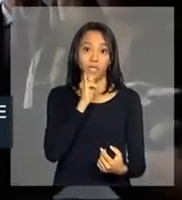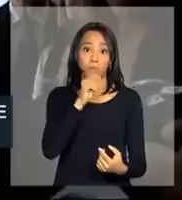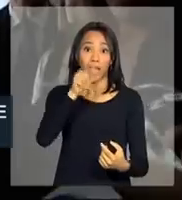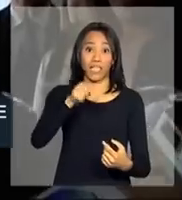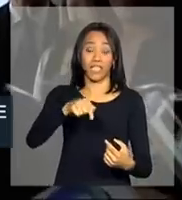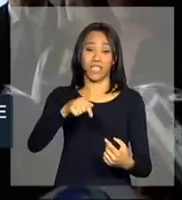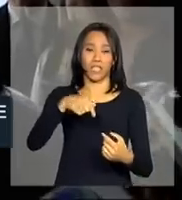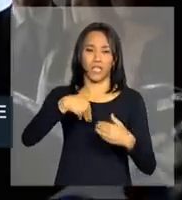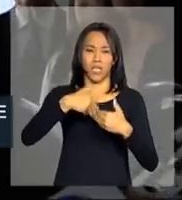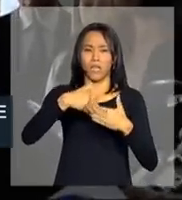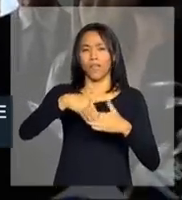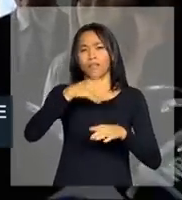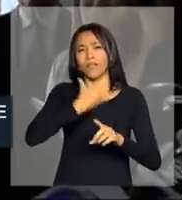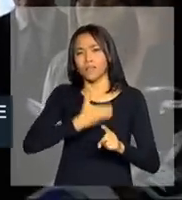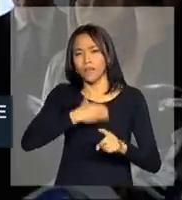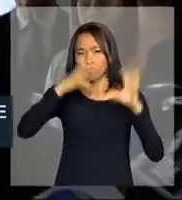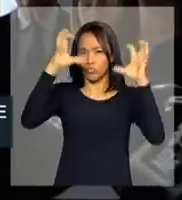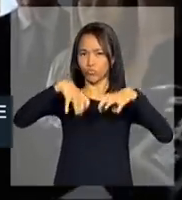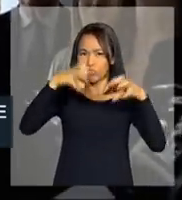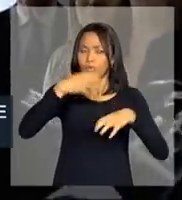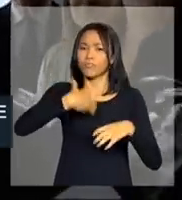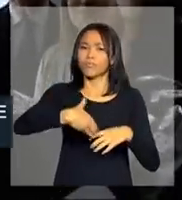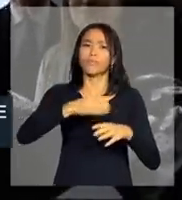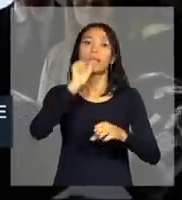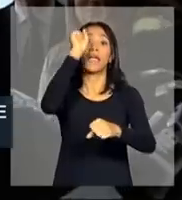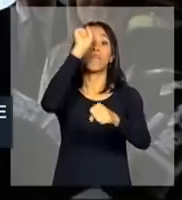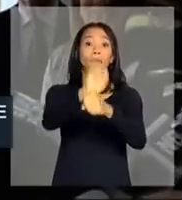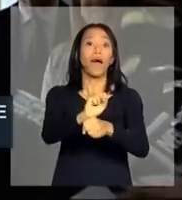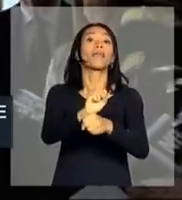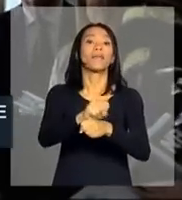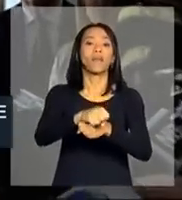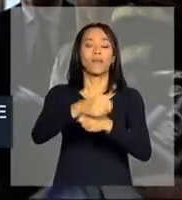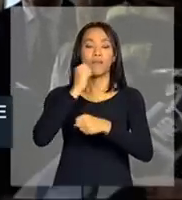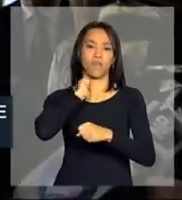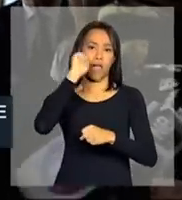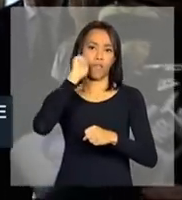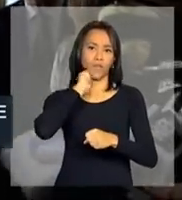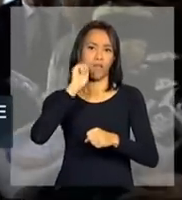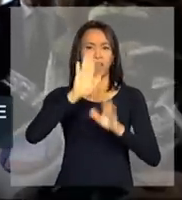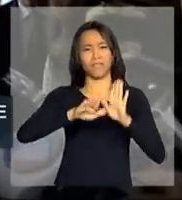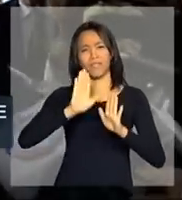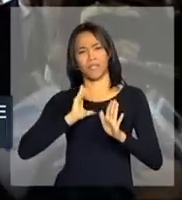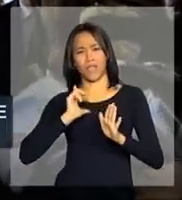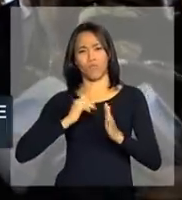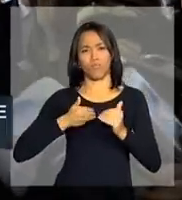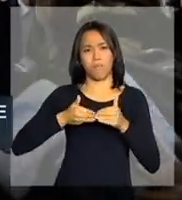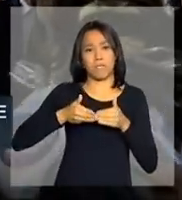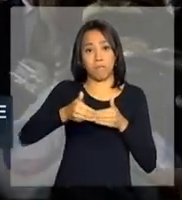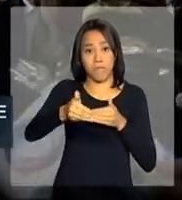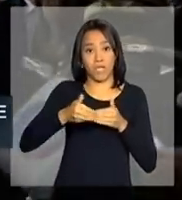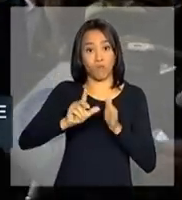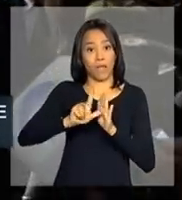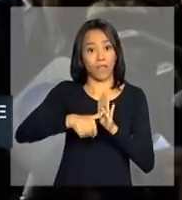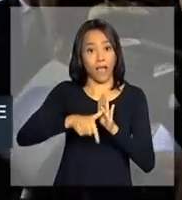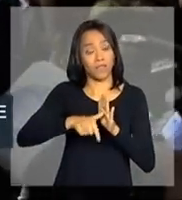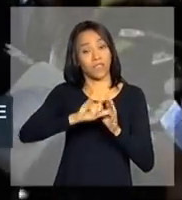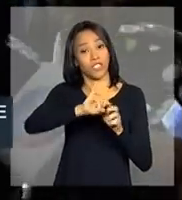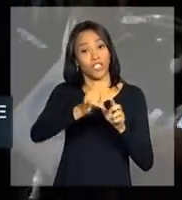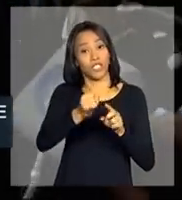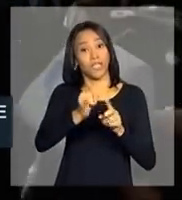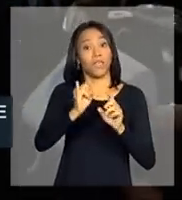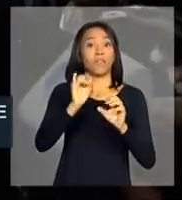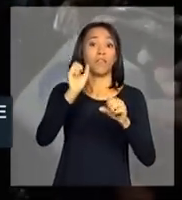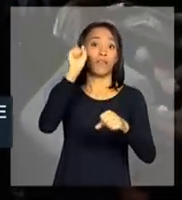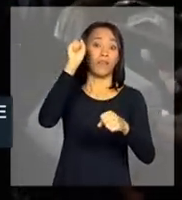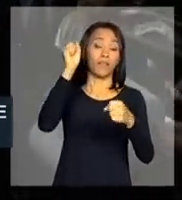Brasil começa em dezembro e acaba em abril. Às vezes ele atrasa, ele vai para janeiro e acaba em